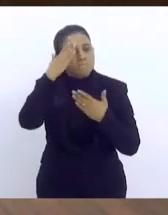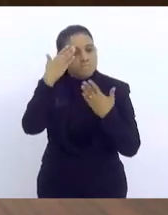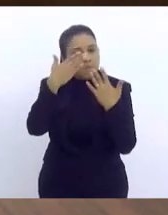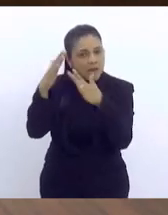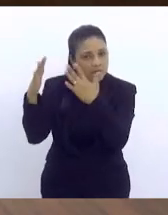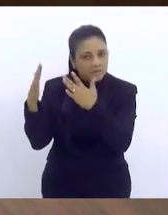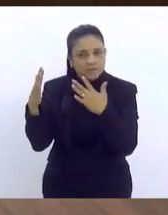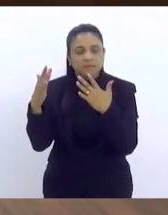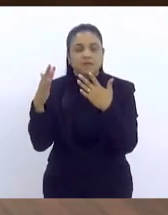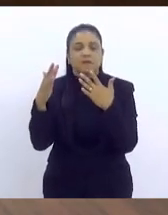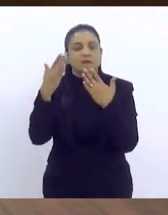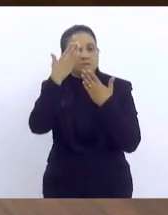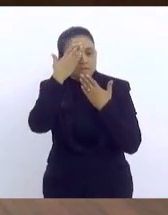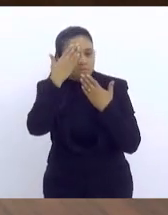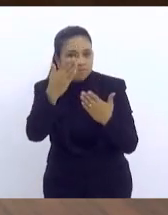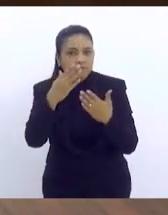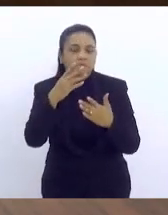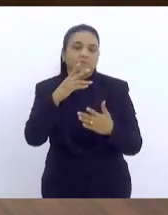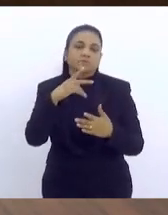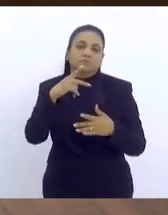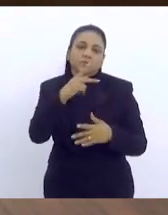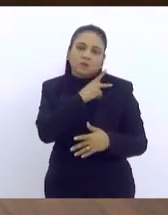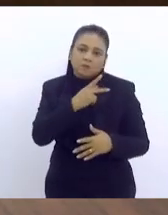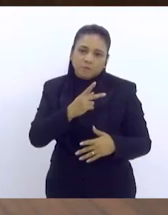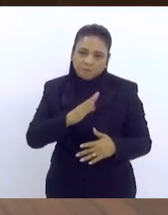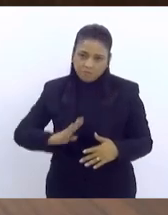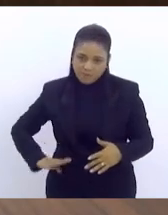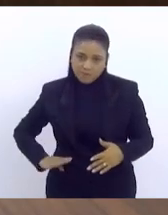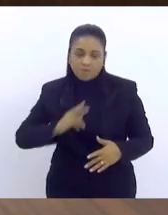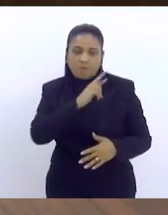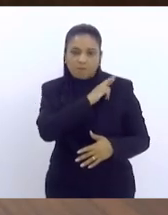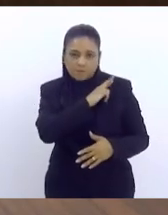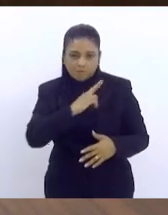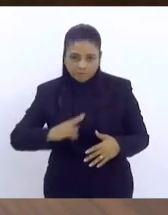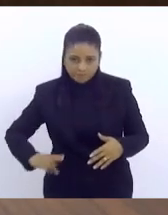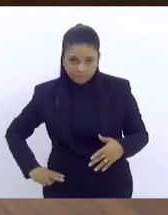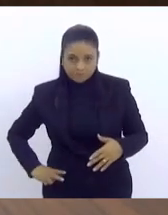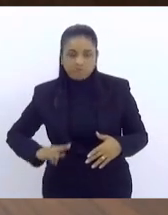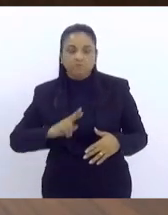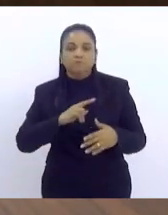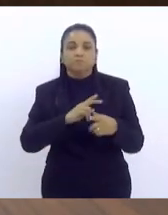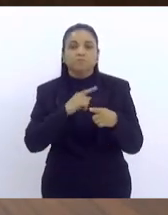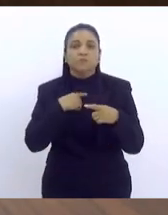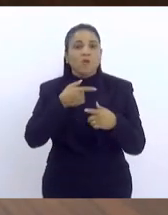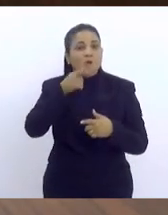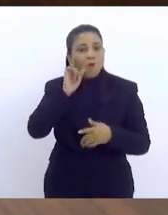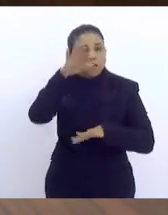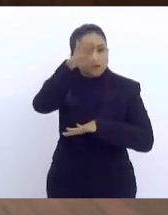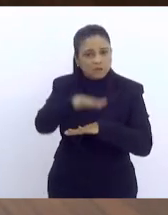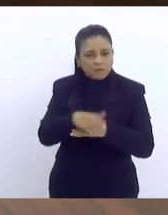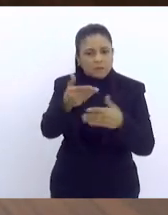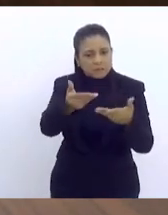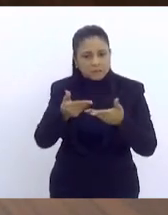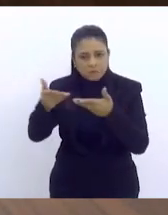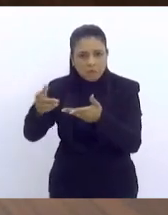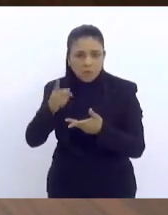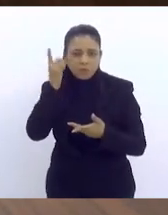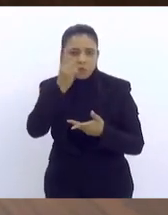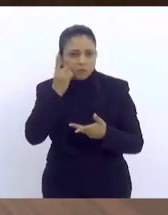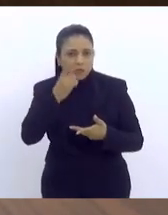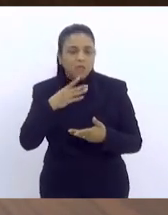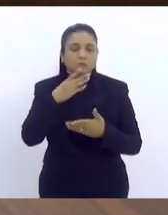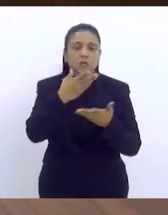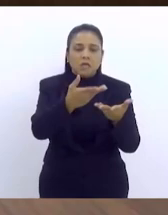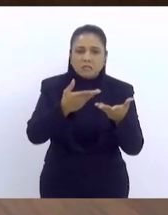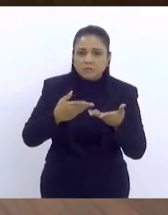Deputado Rodrigo Barcelar que na tarde de ontem no dia de ontem recebeu deputados recebeu o